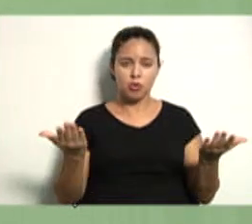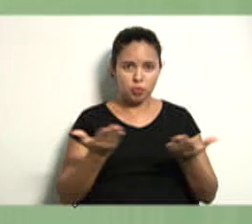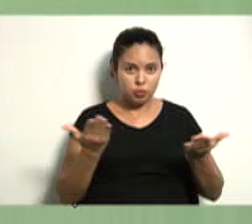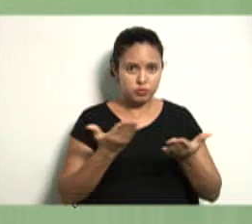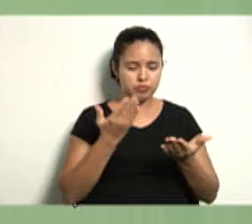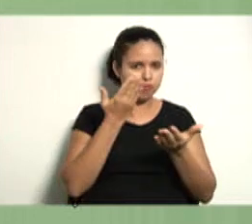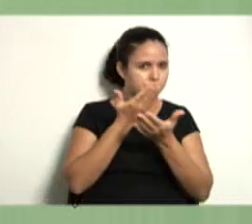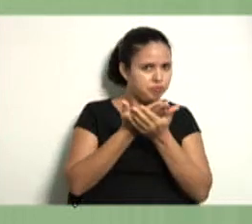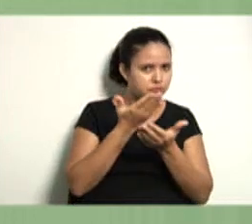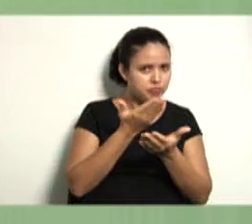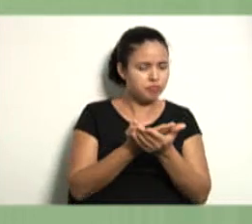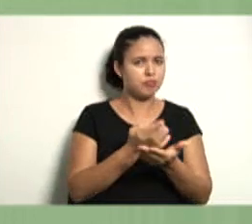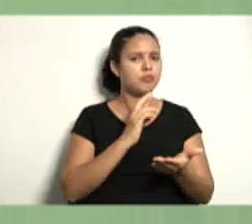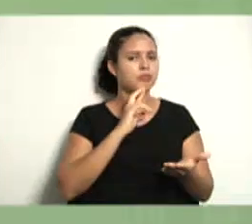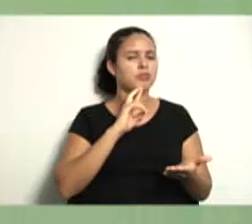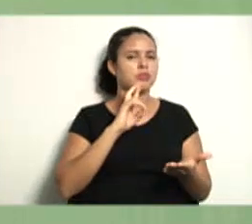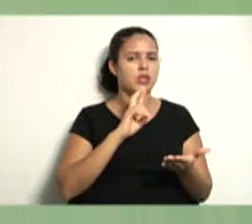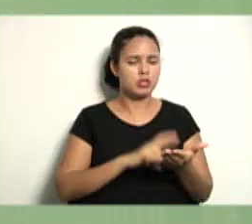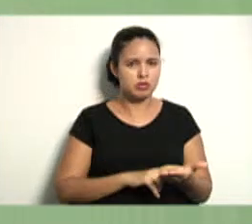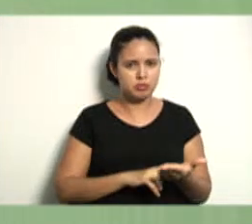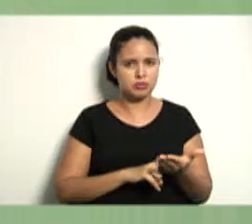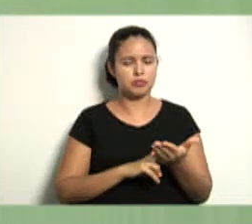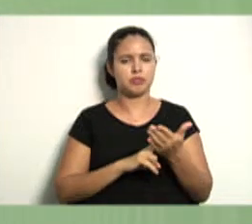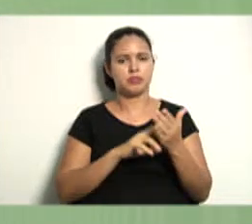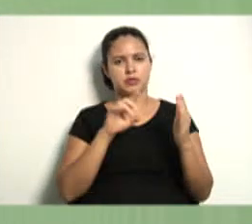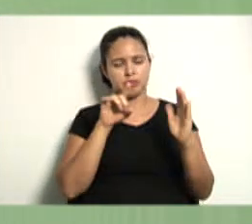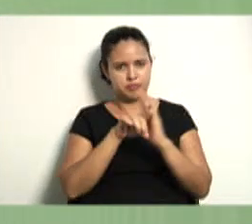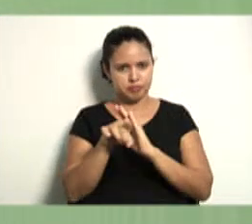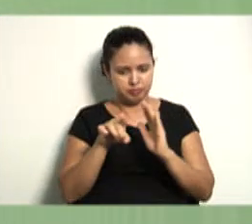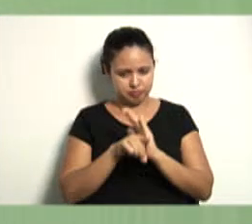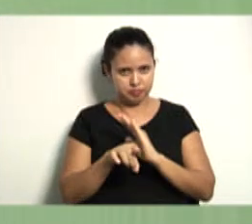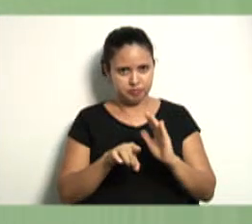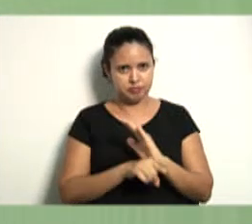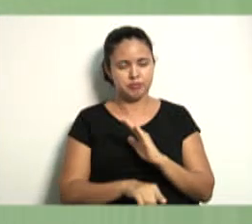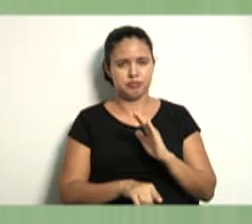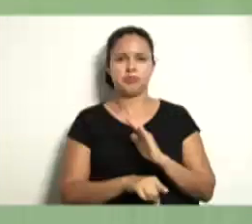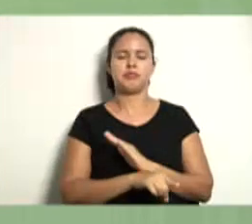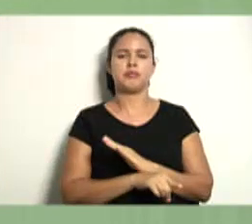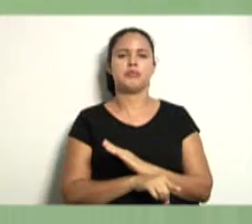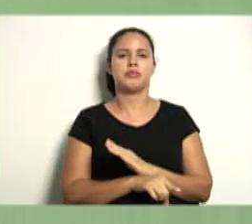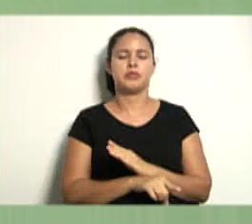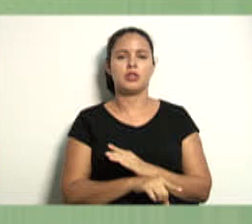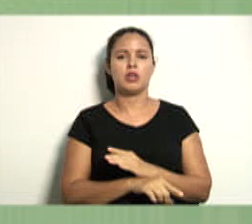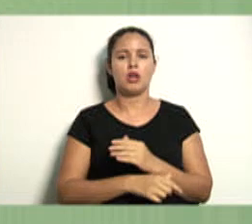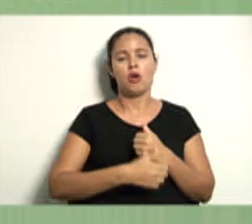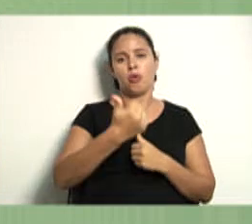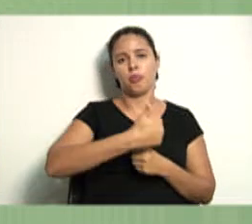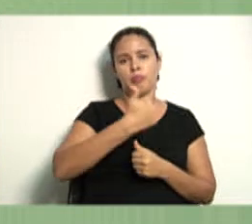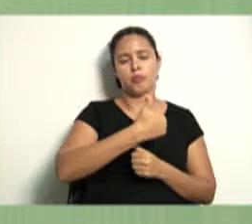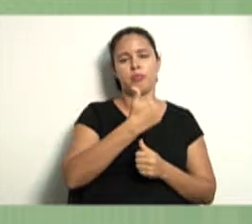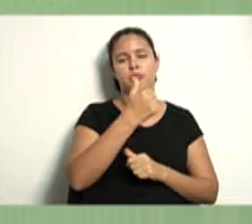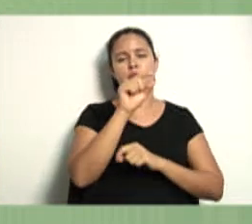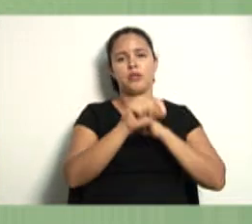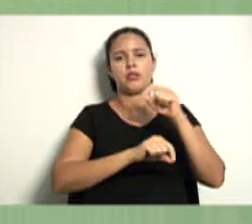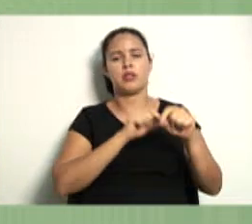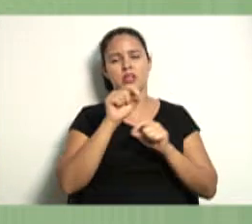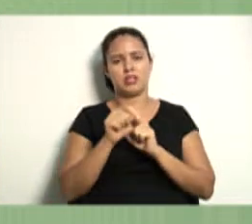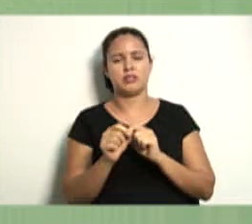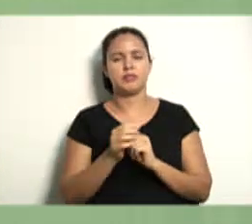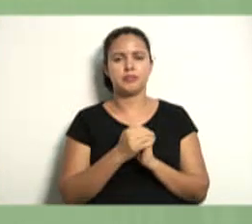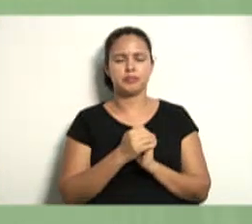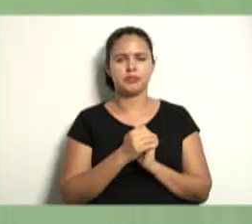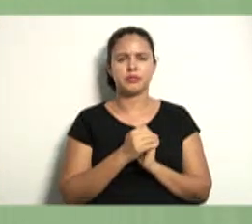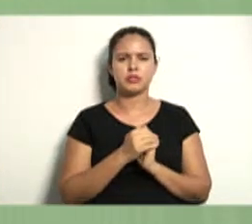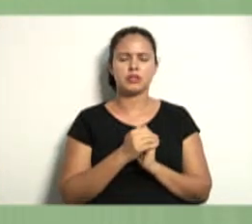assistir, respondam as seguintes questões. Questão número 1. O